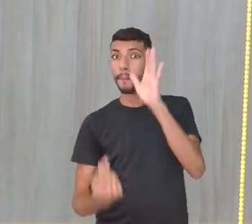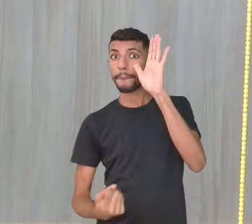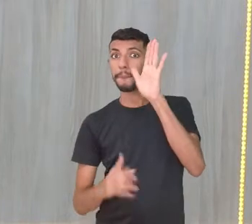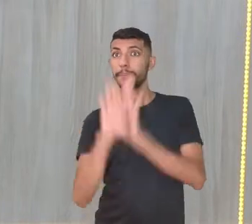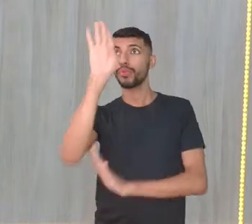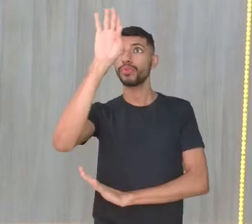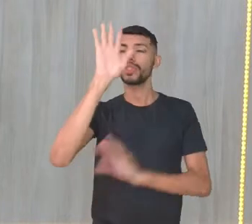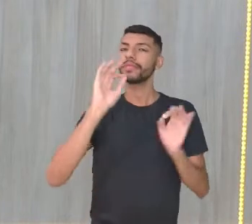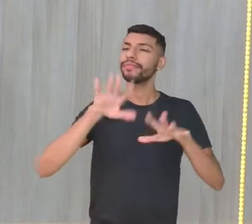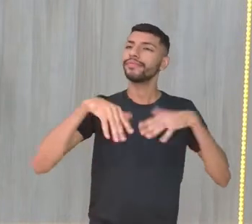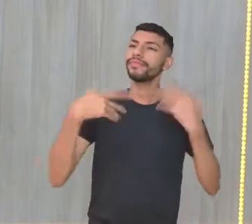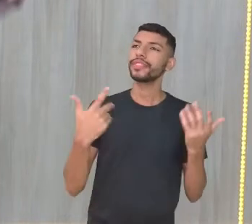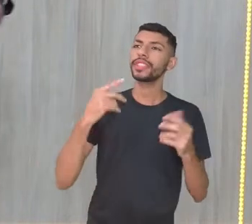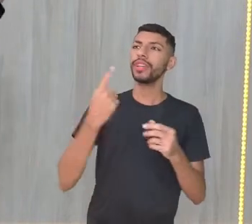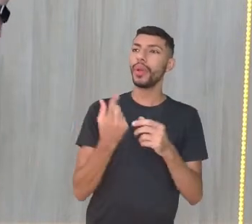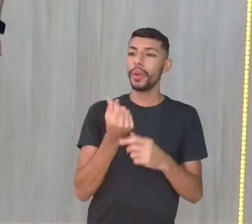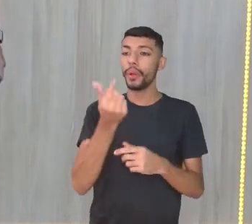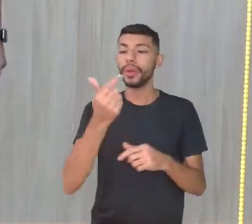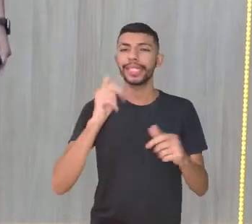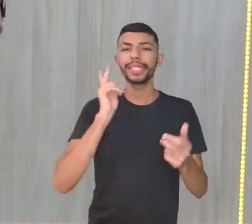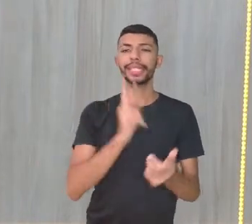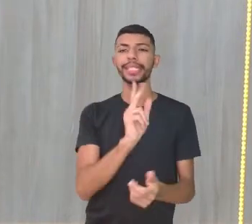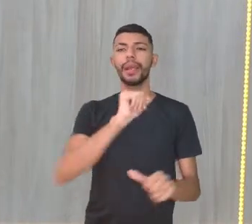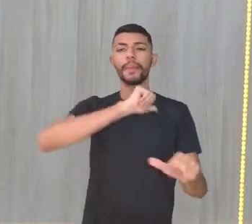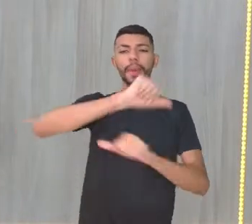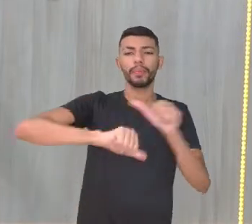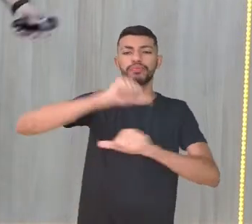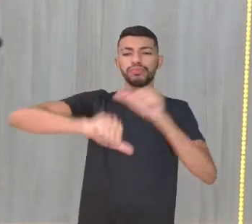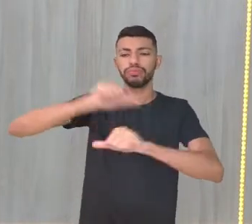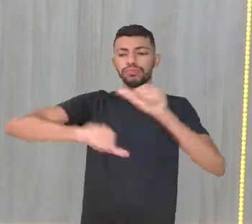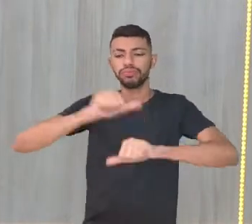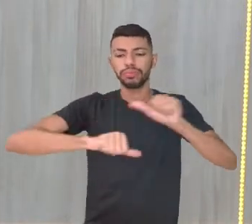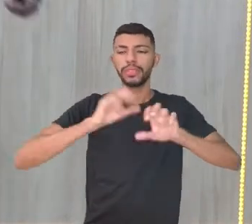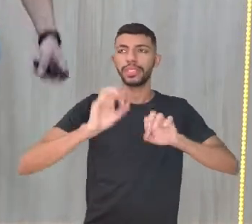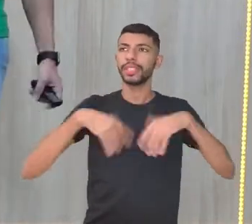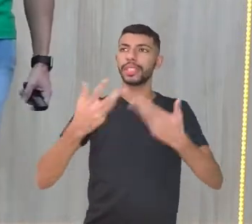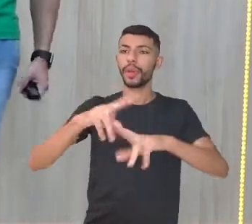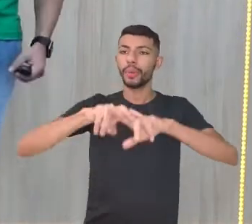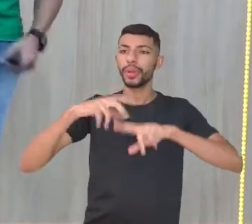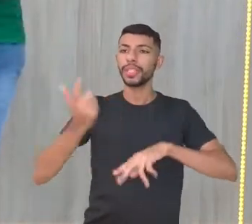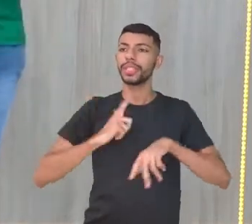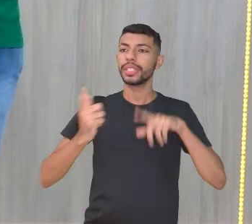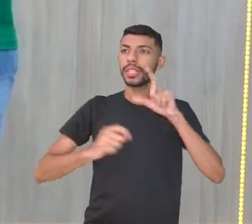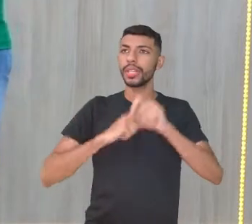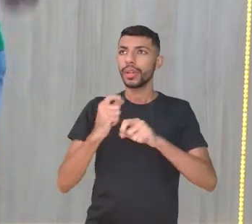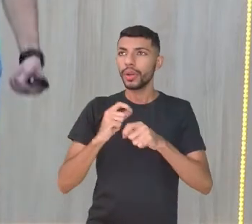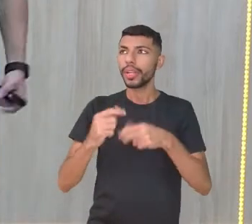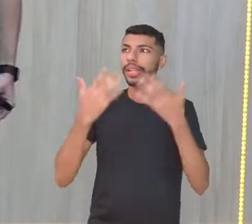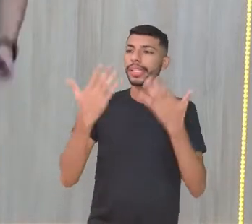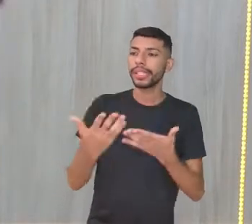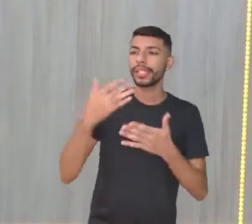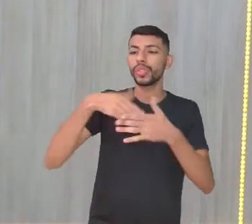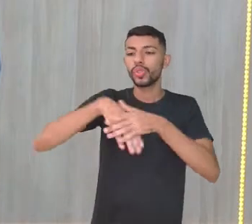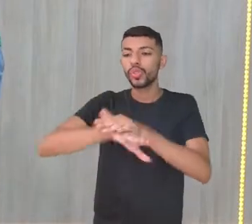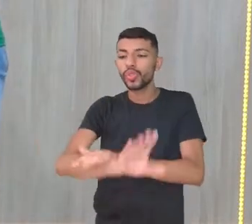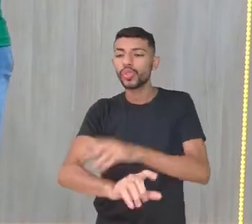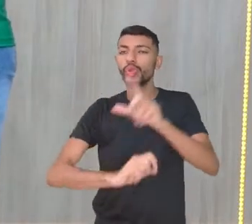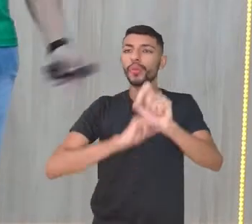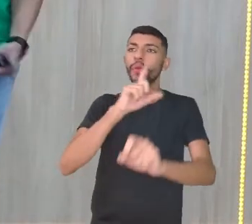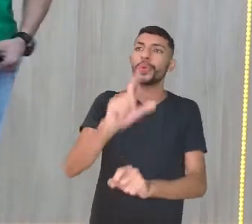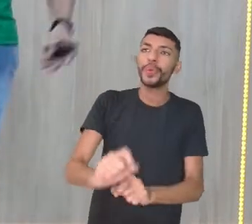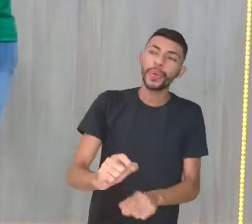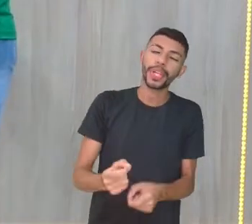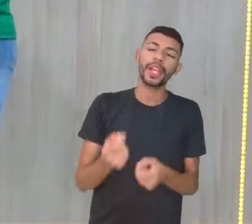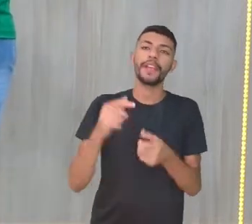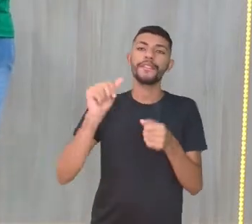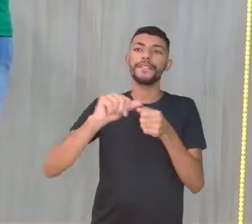preços eles mudavam diariamente. Então, foi por conta disso que surgiu essa cultura aí de fazer a feira do mês, porque você já comprava